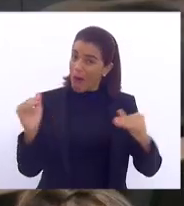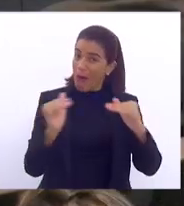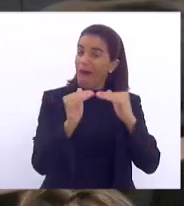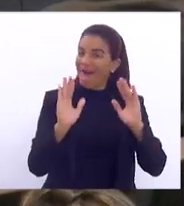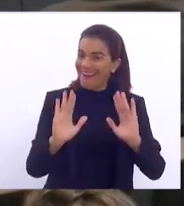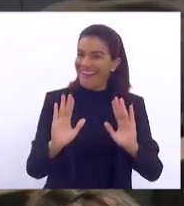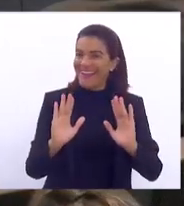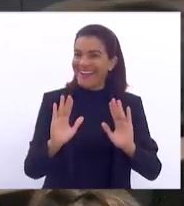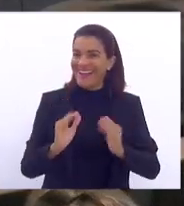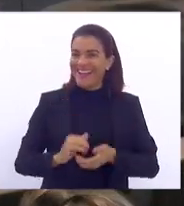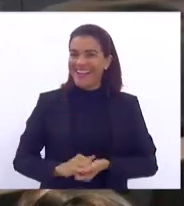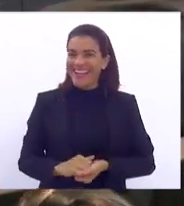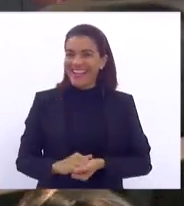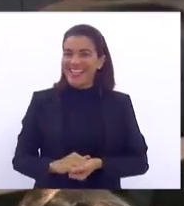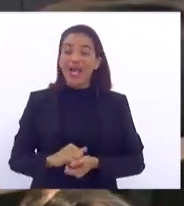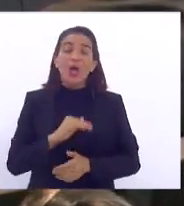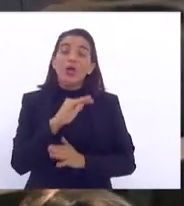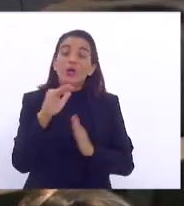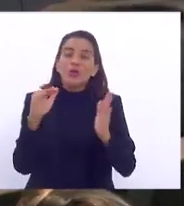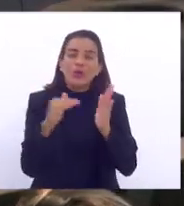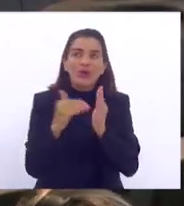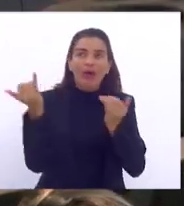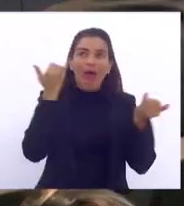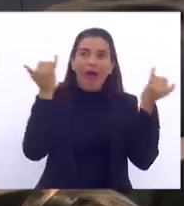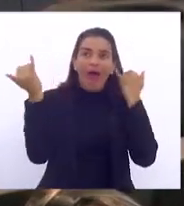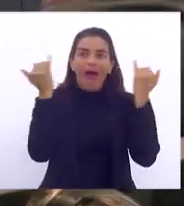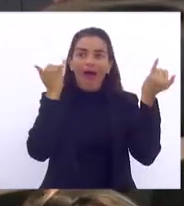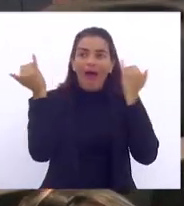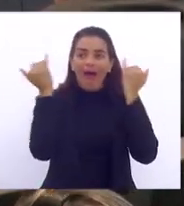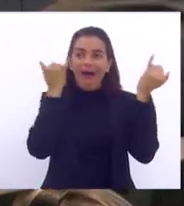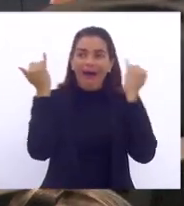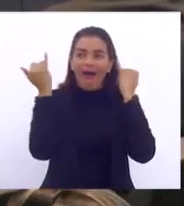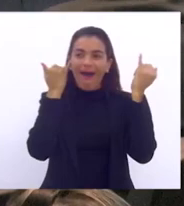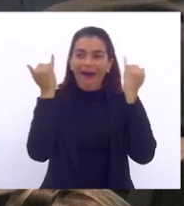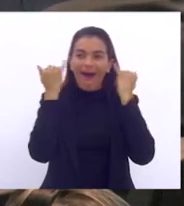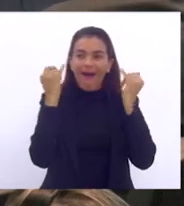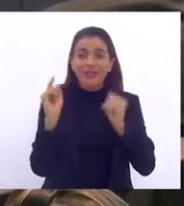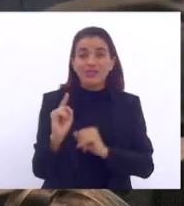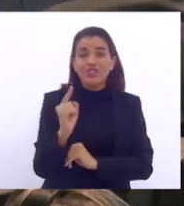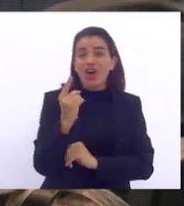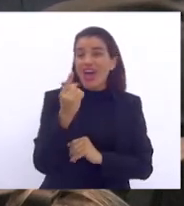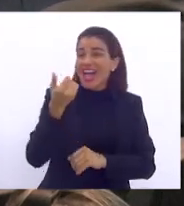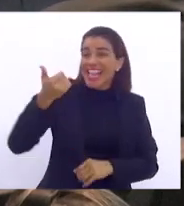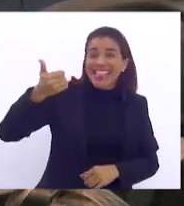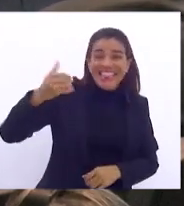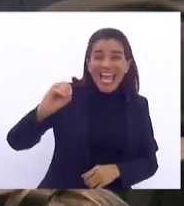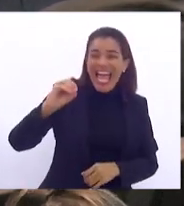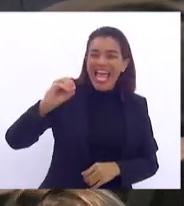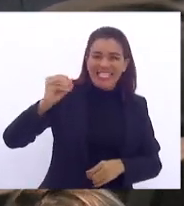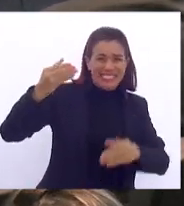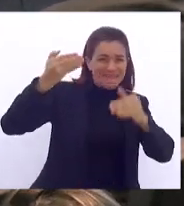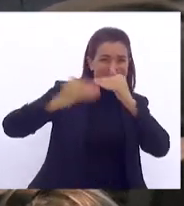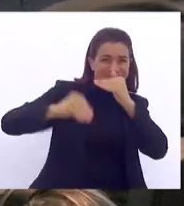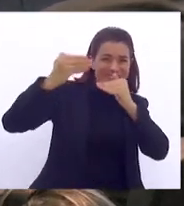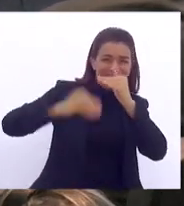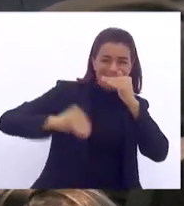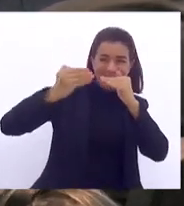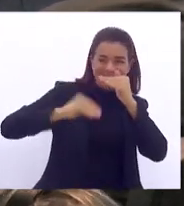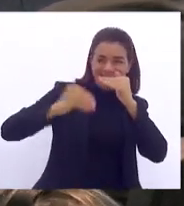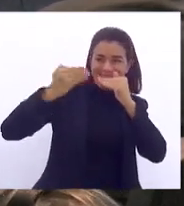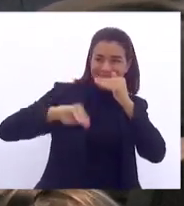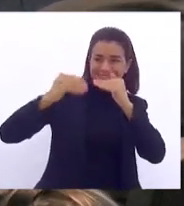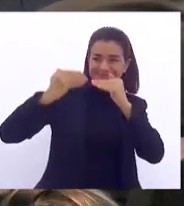divergência por tudo que eu já ouvi aqui eu teria pelo menos uma dezena de divergências para abrir